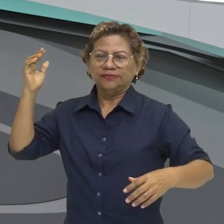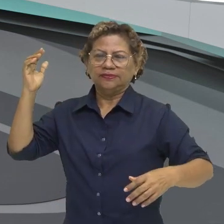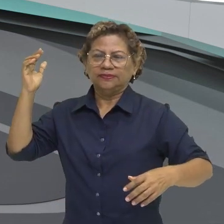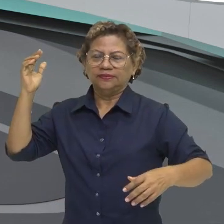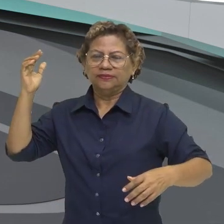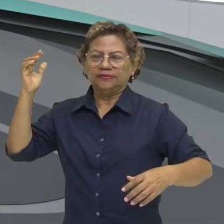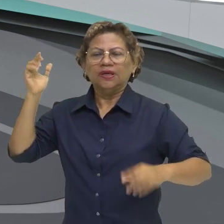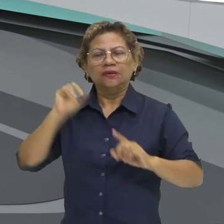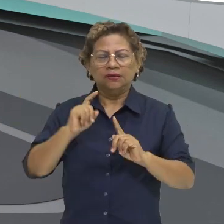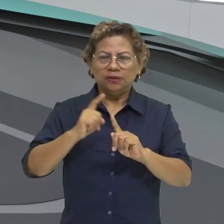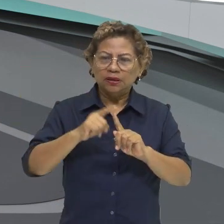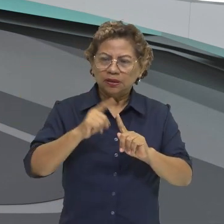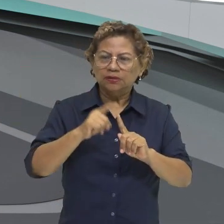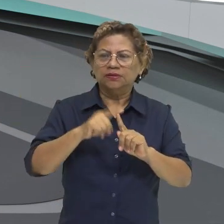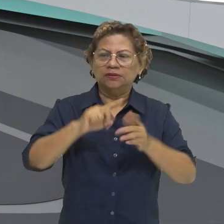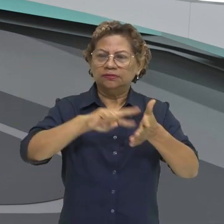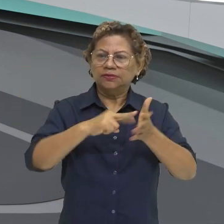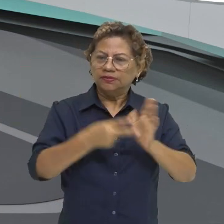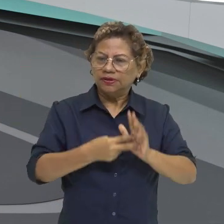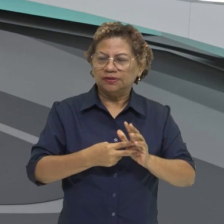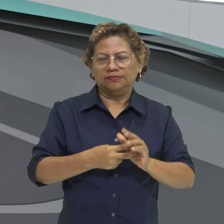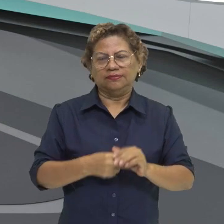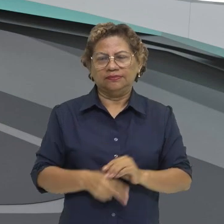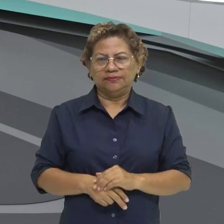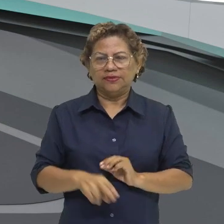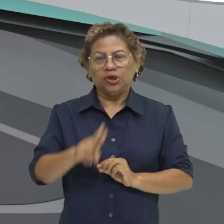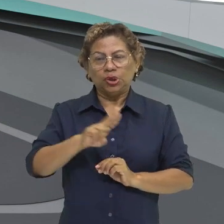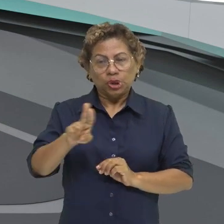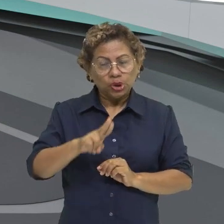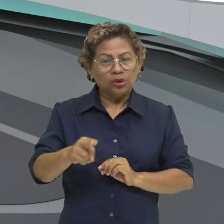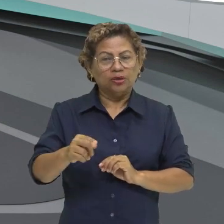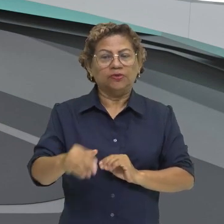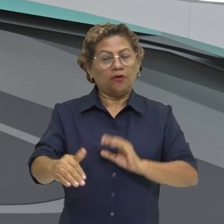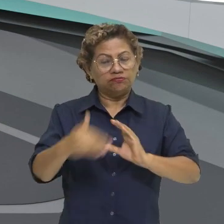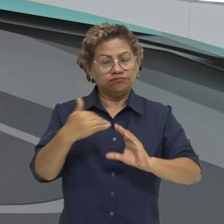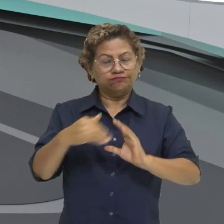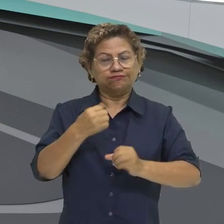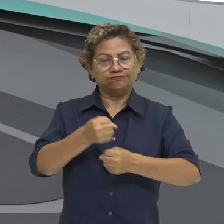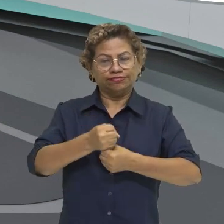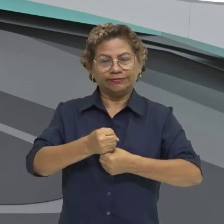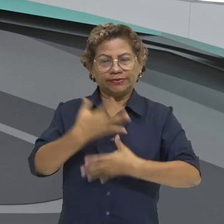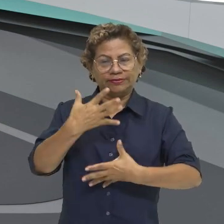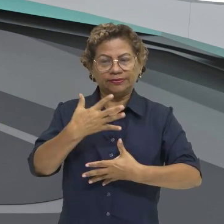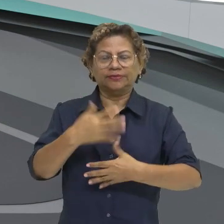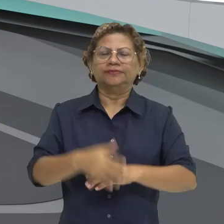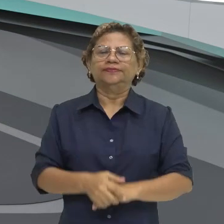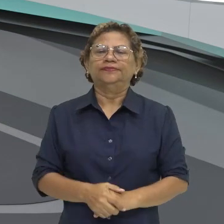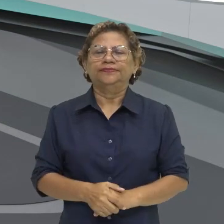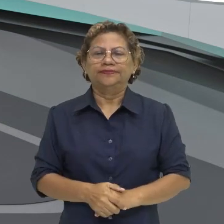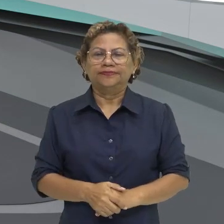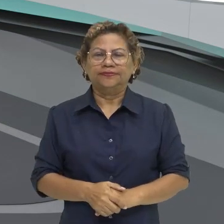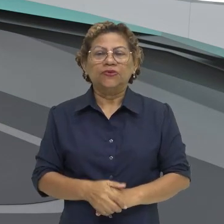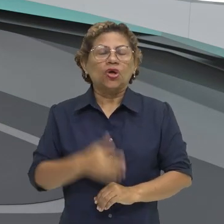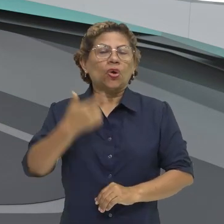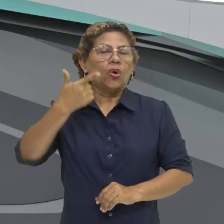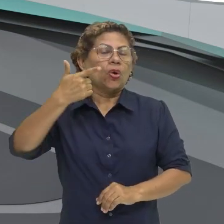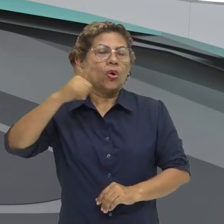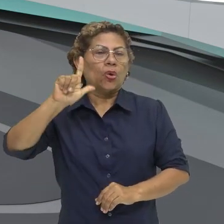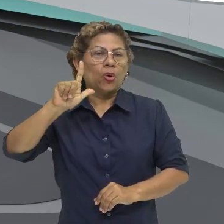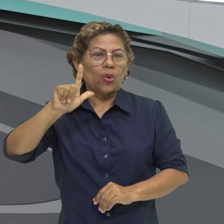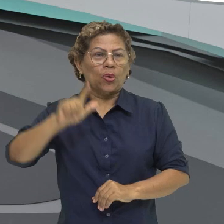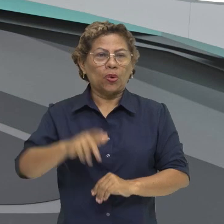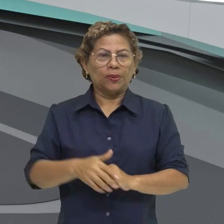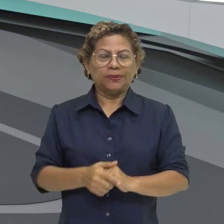Qual é o tipo de arte que ela está representando? Detalhe, eu já falei delas. Correto? Seguindo, então, nós temos outras